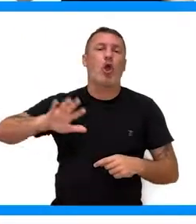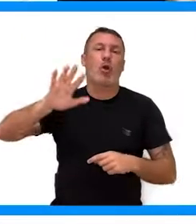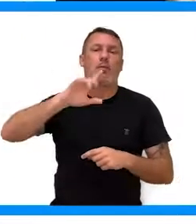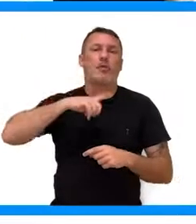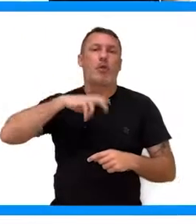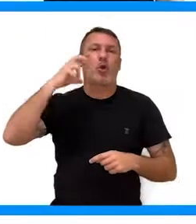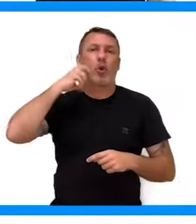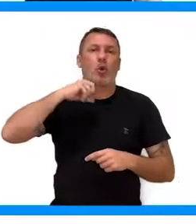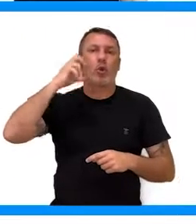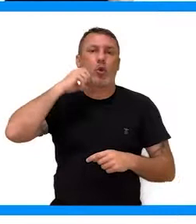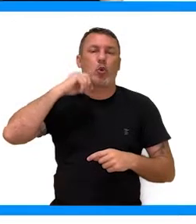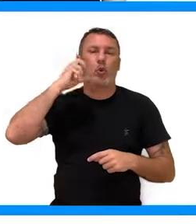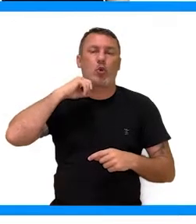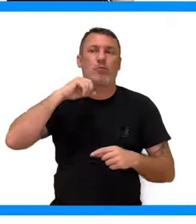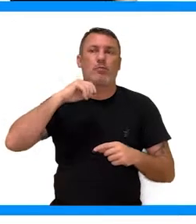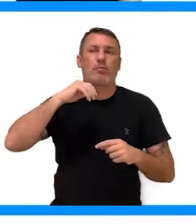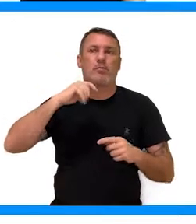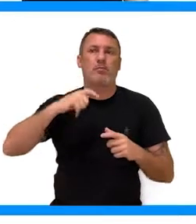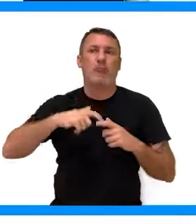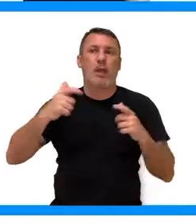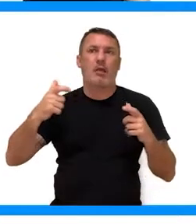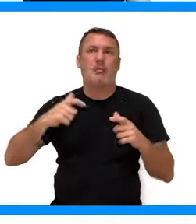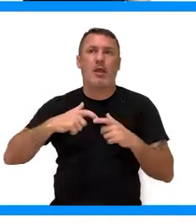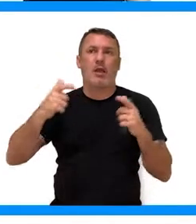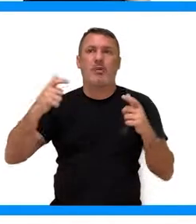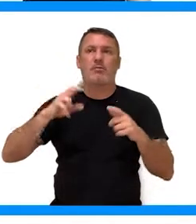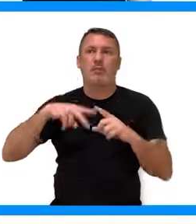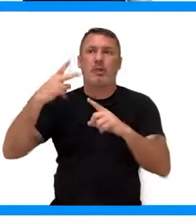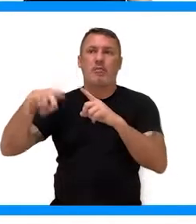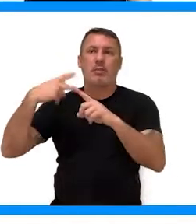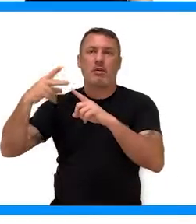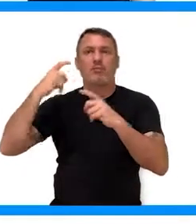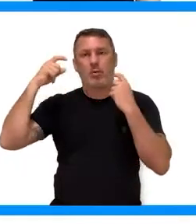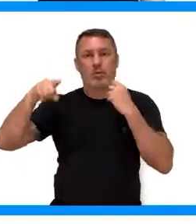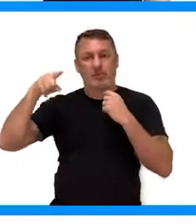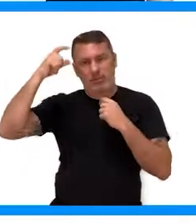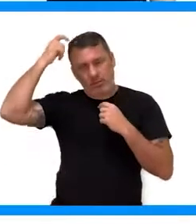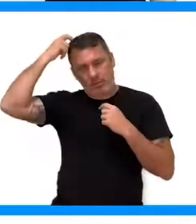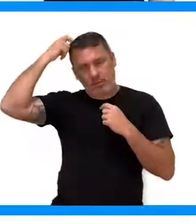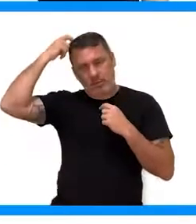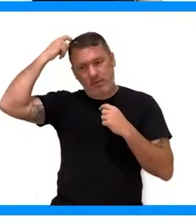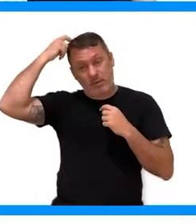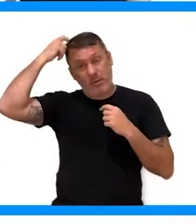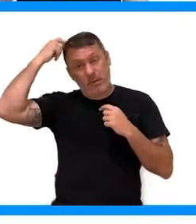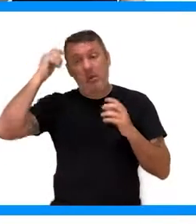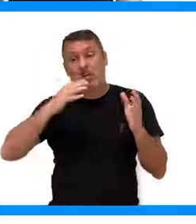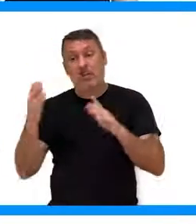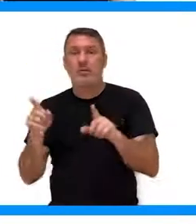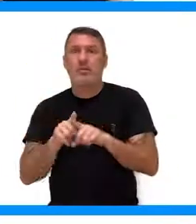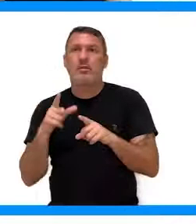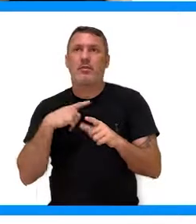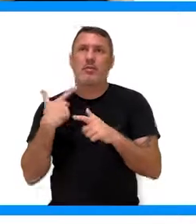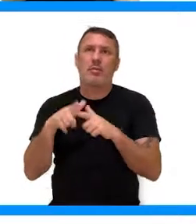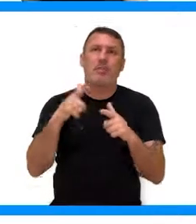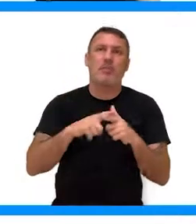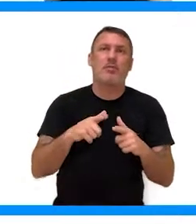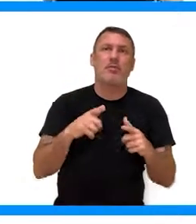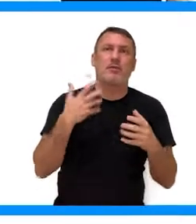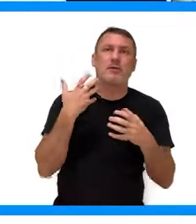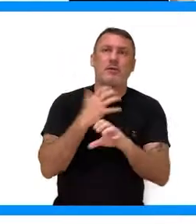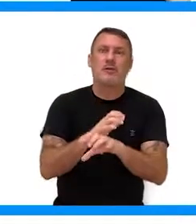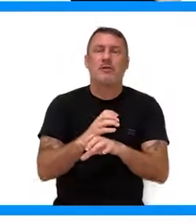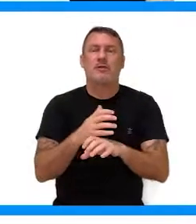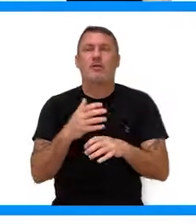europeu e alcançar lucros cada vez maiores, tá? Poucos estavam preocupados, de fato, com a problemática da